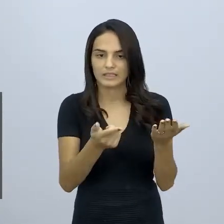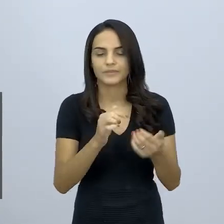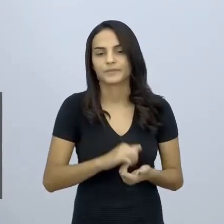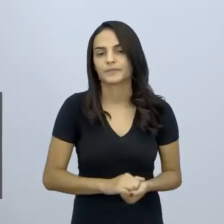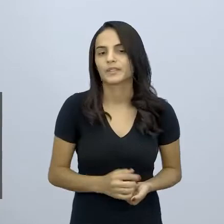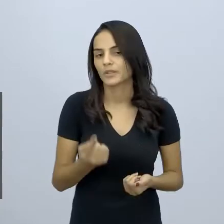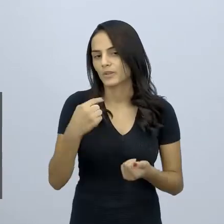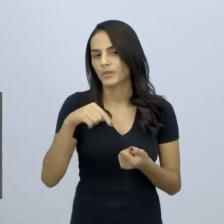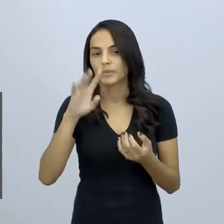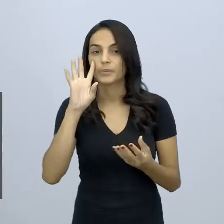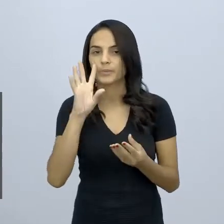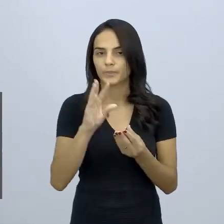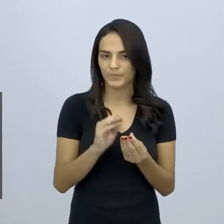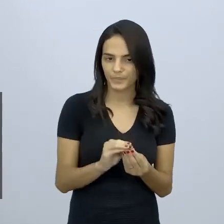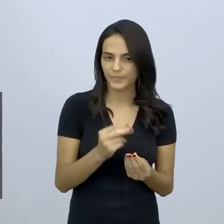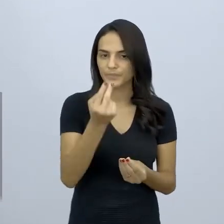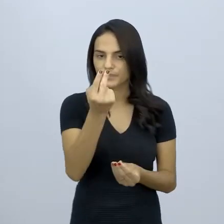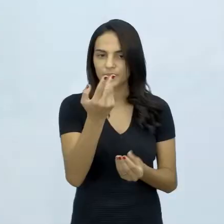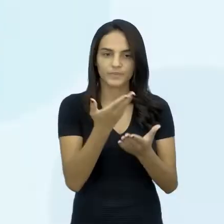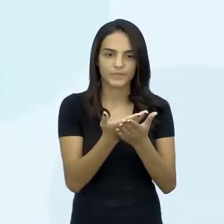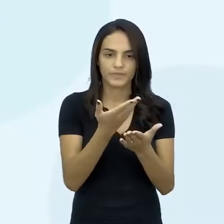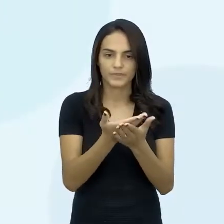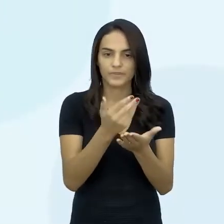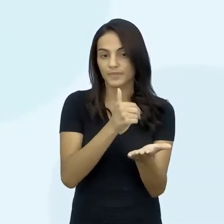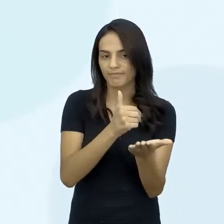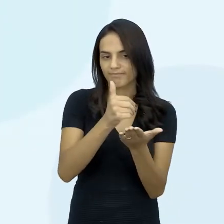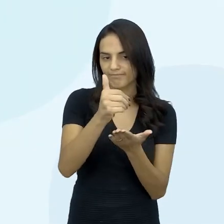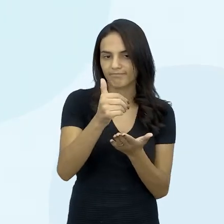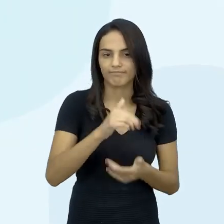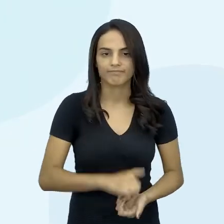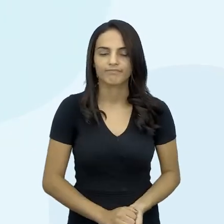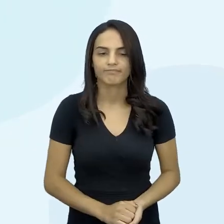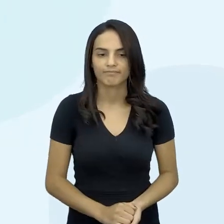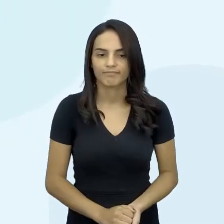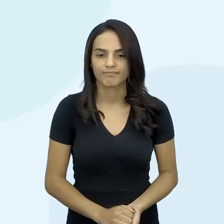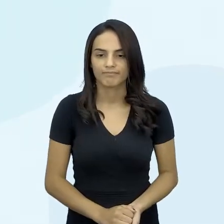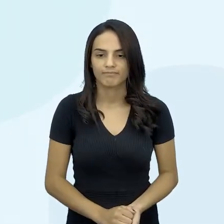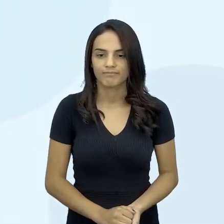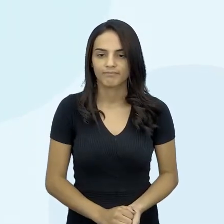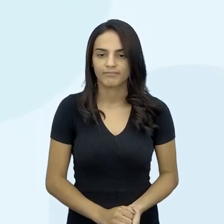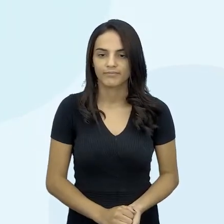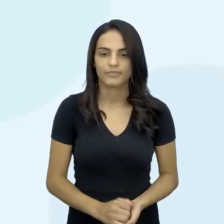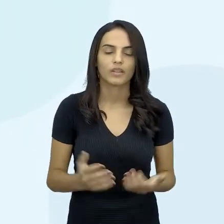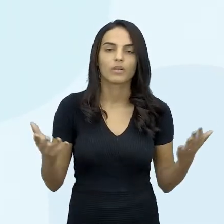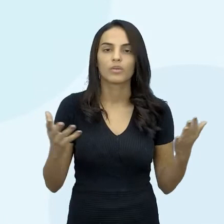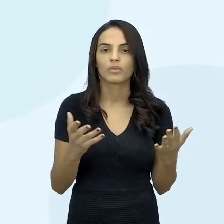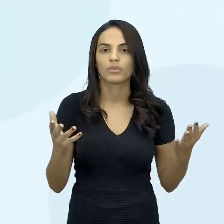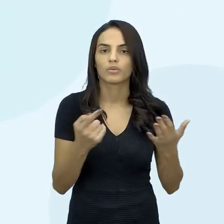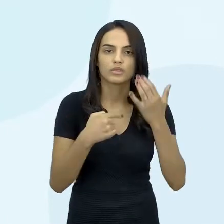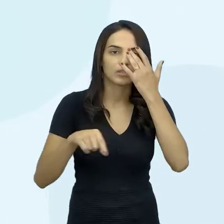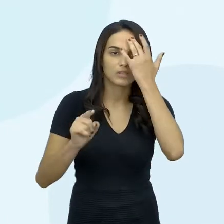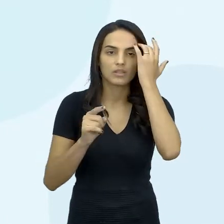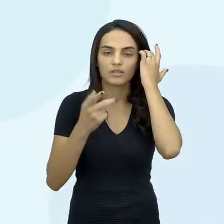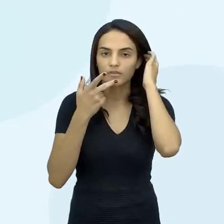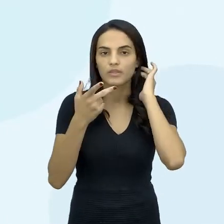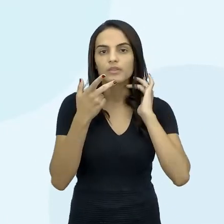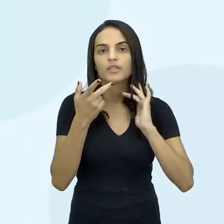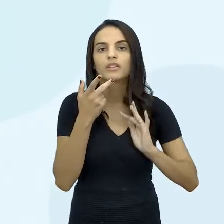resuminho, estamos na segunda aula da introdução. E é isso, né? Hoje a gente vai falar um pouquinho